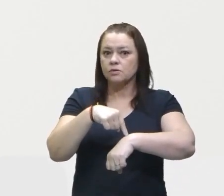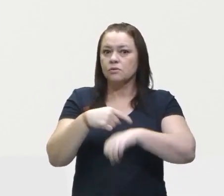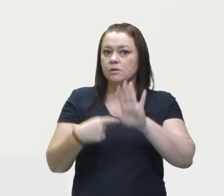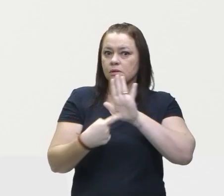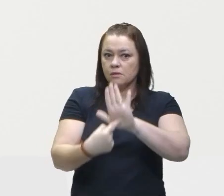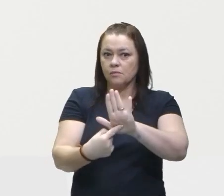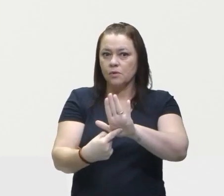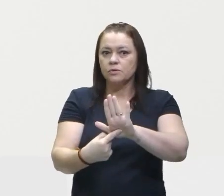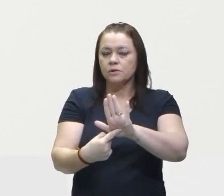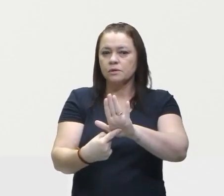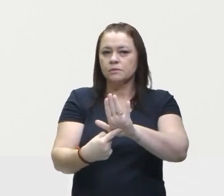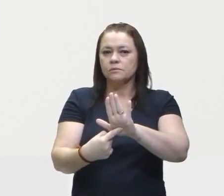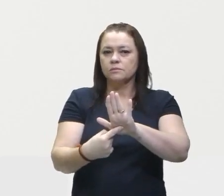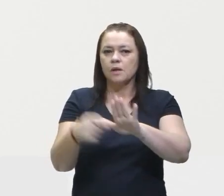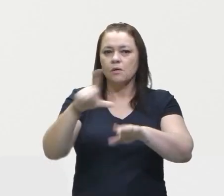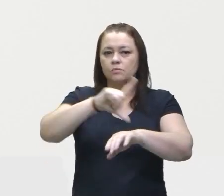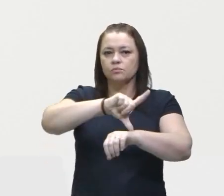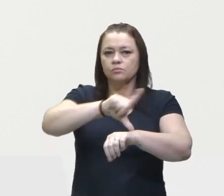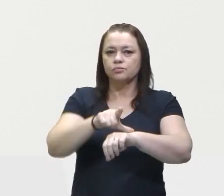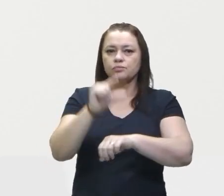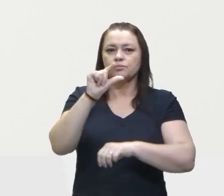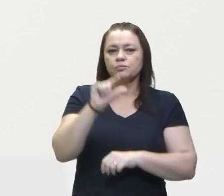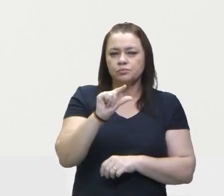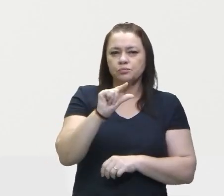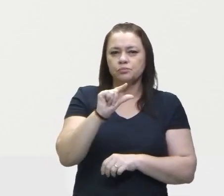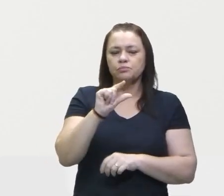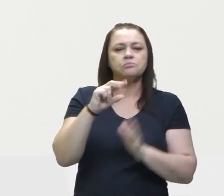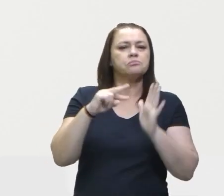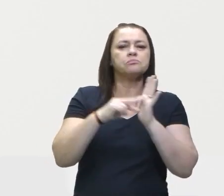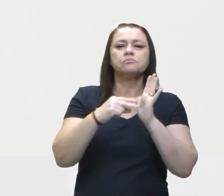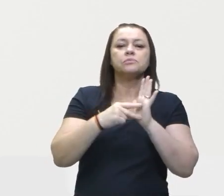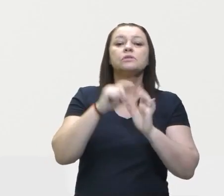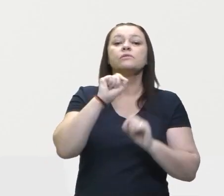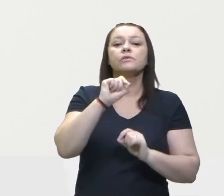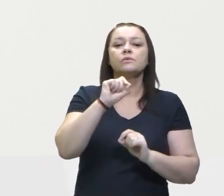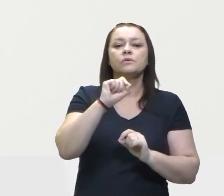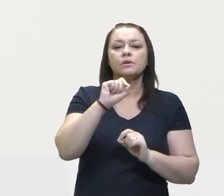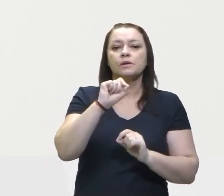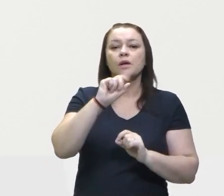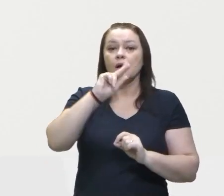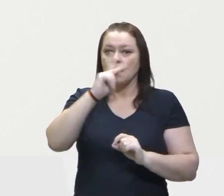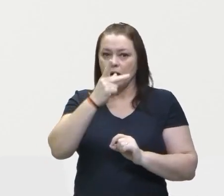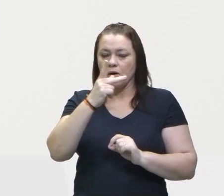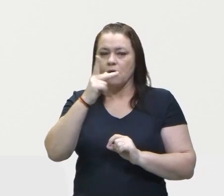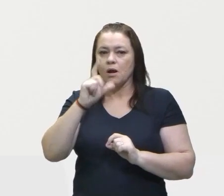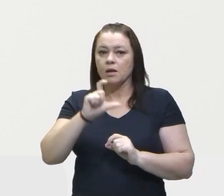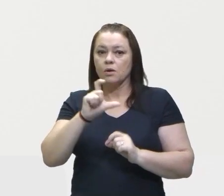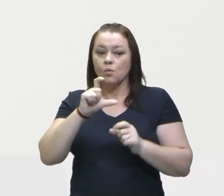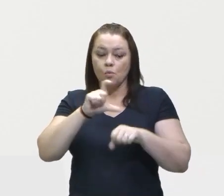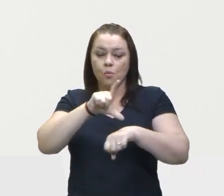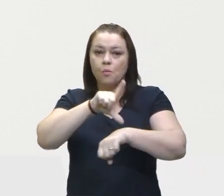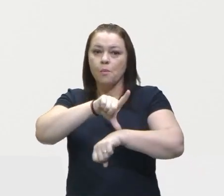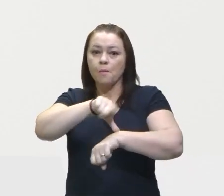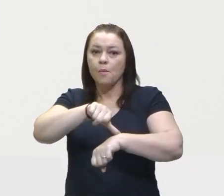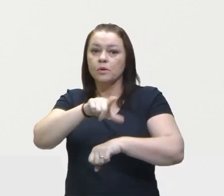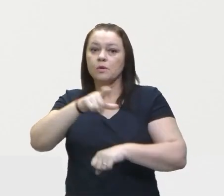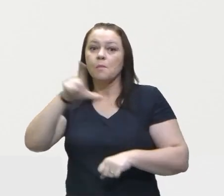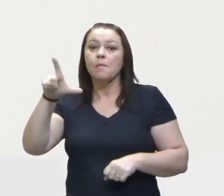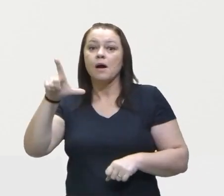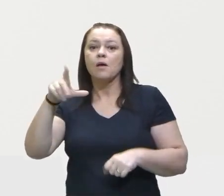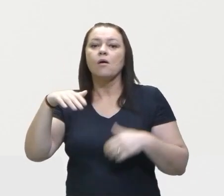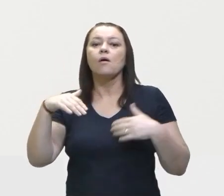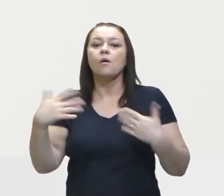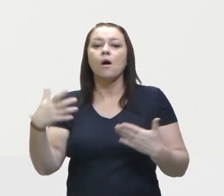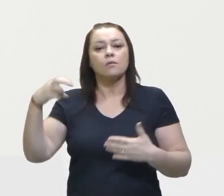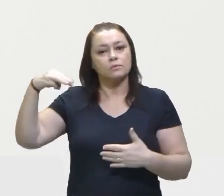indicadas. O ponteiro menor representa as horas e o ponteiro maior os minutos. Então, observe os relógios que